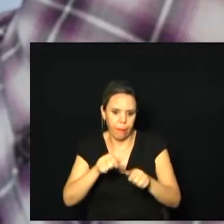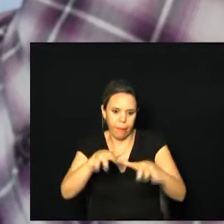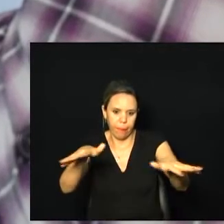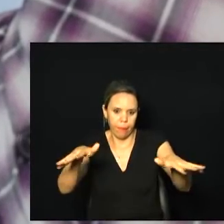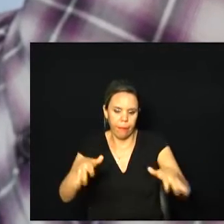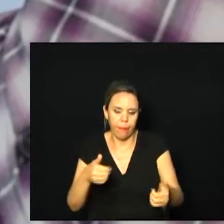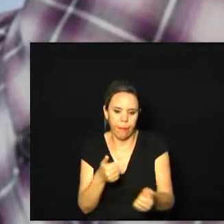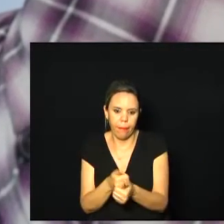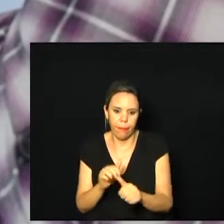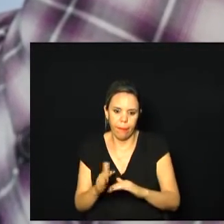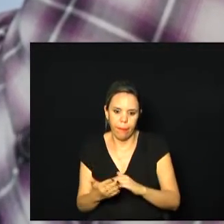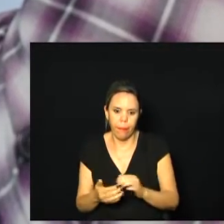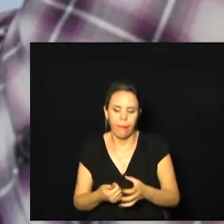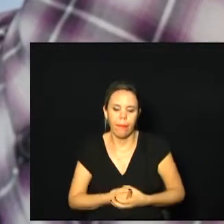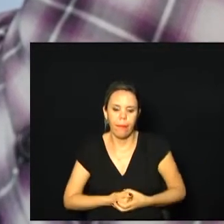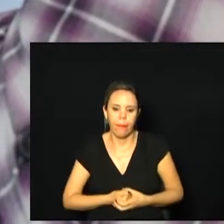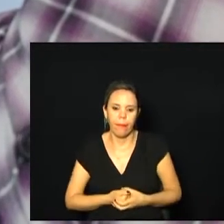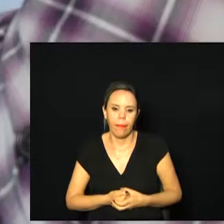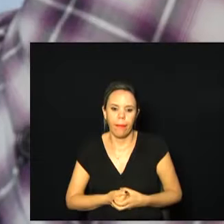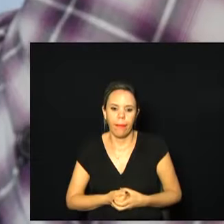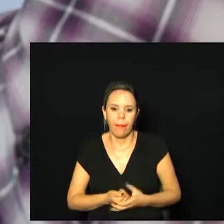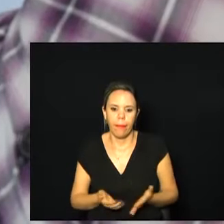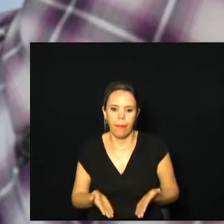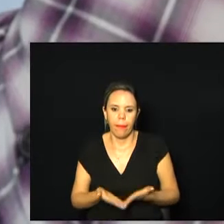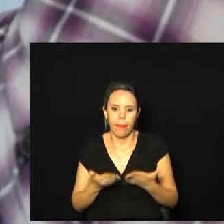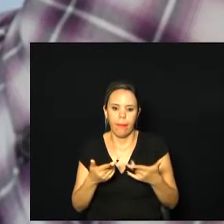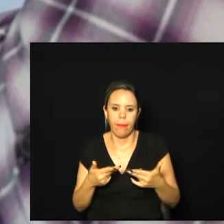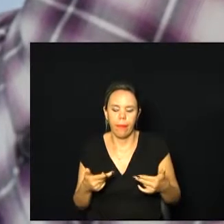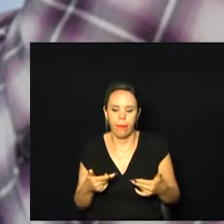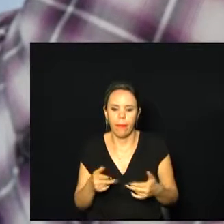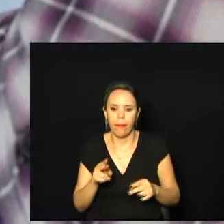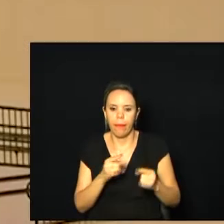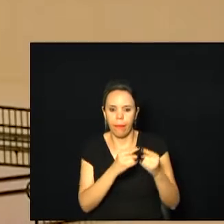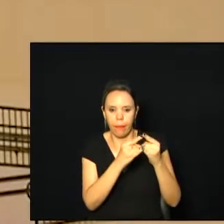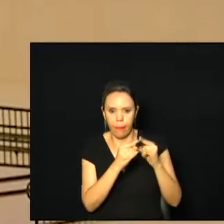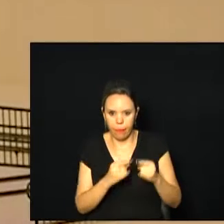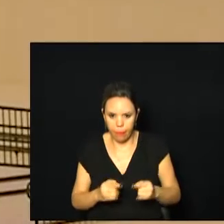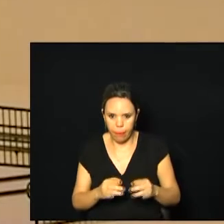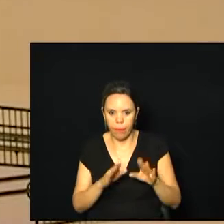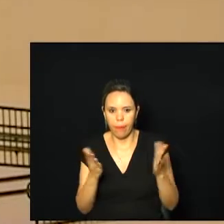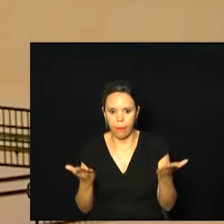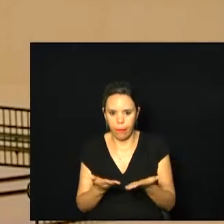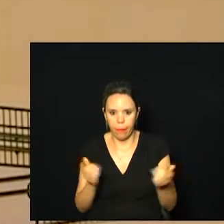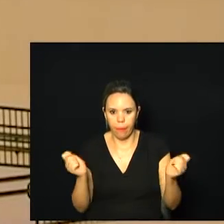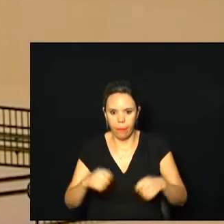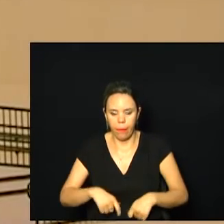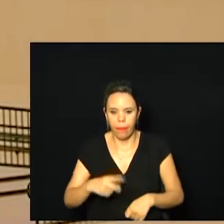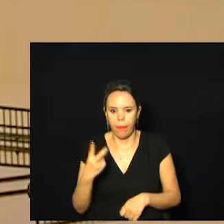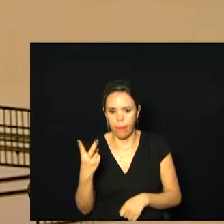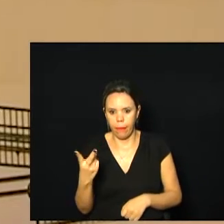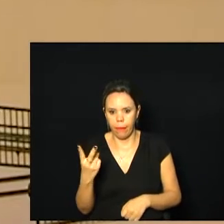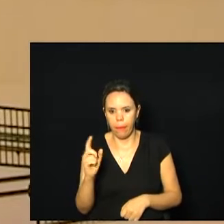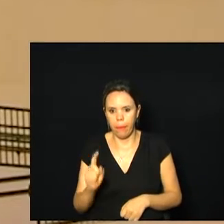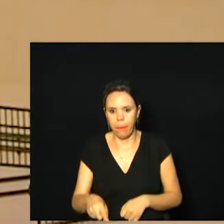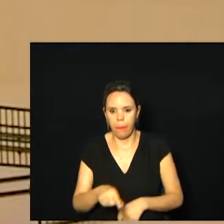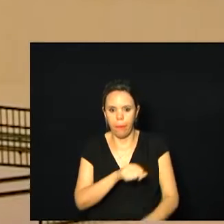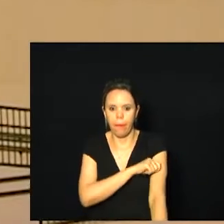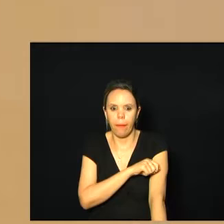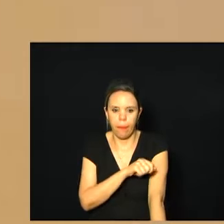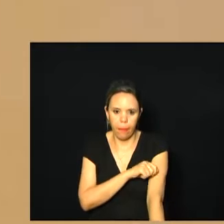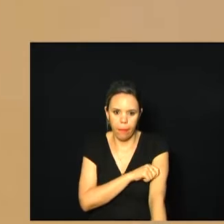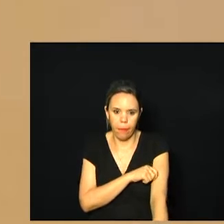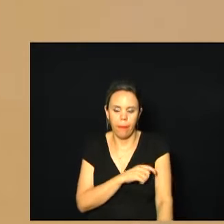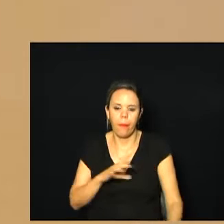se aproximando das regiões periféricas e em ocupações. Hoje possuem 2.000 estudantes,